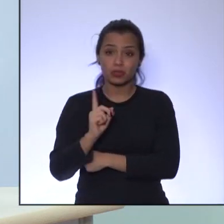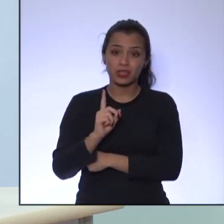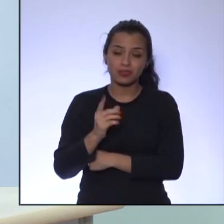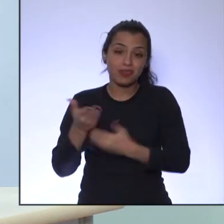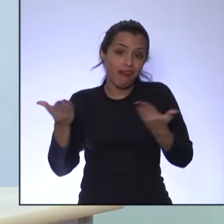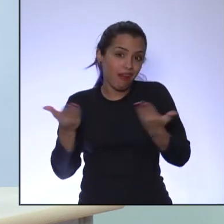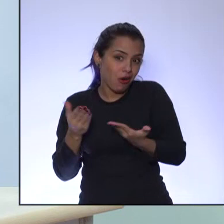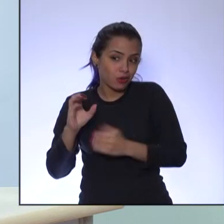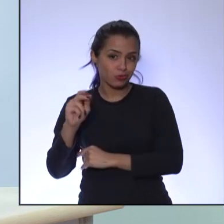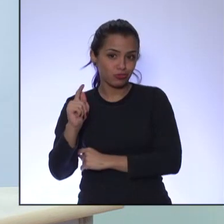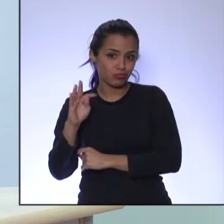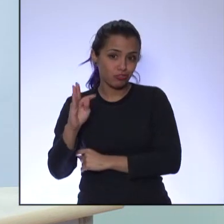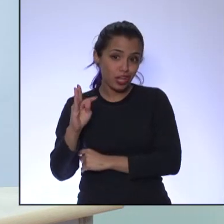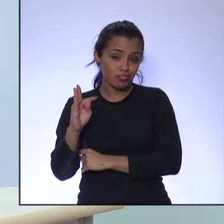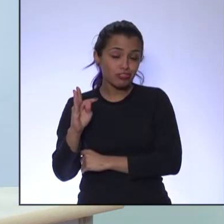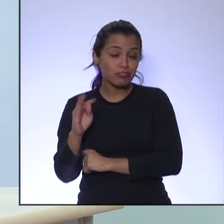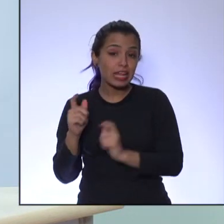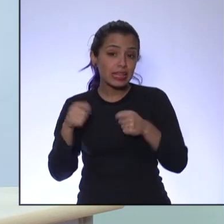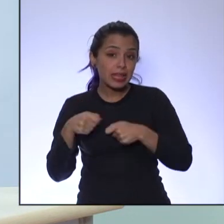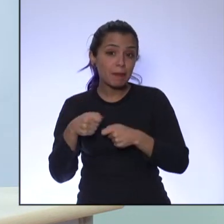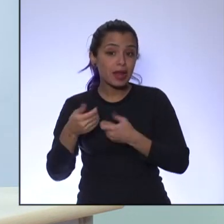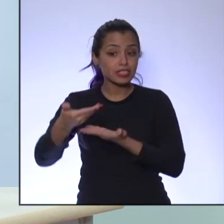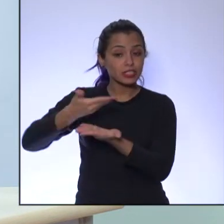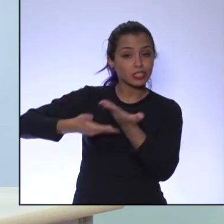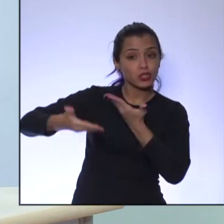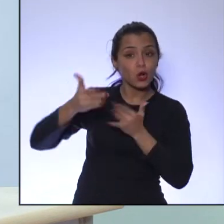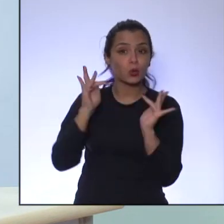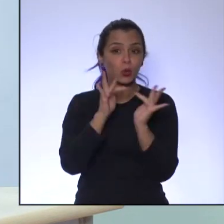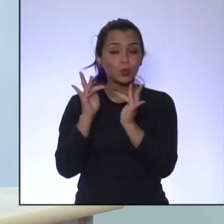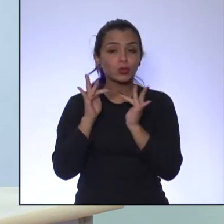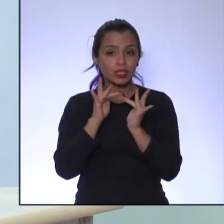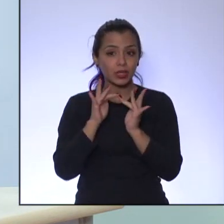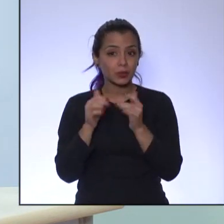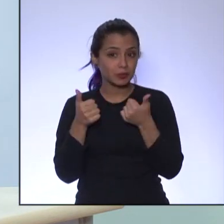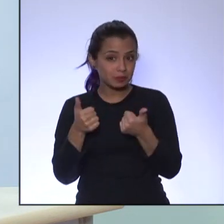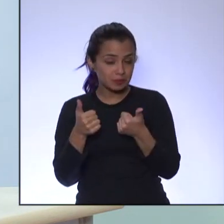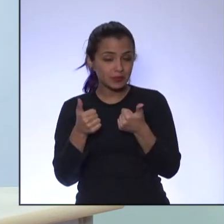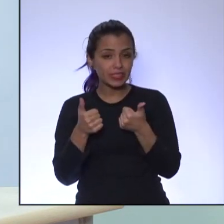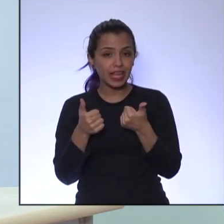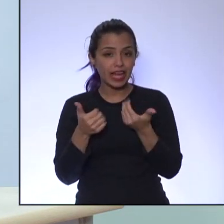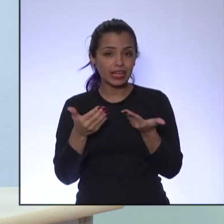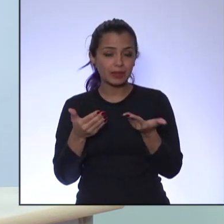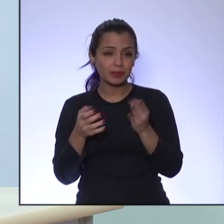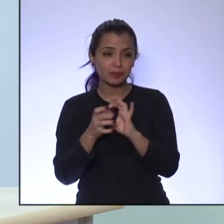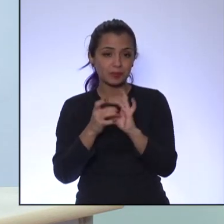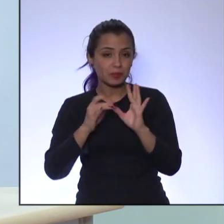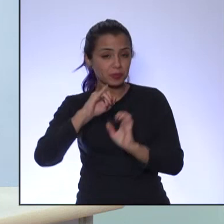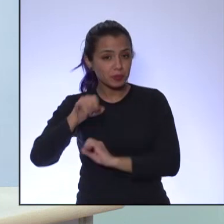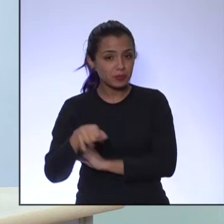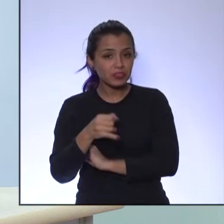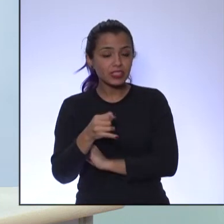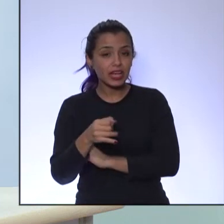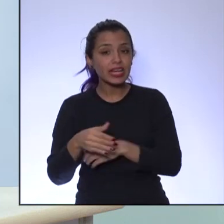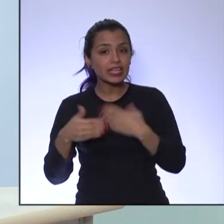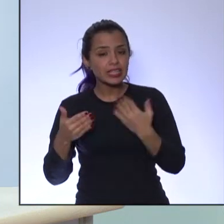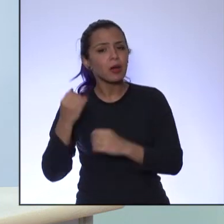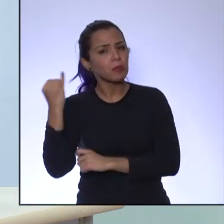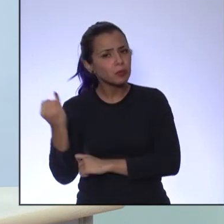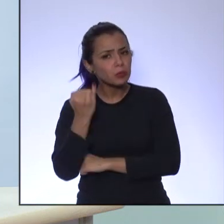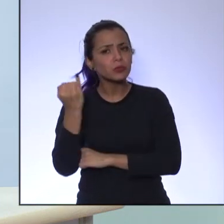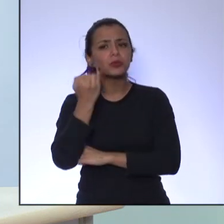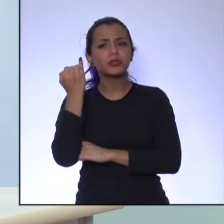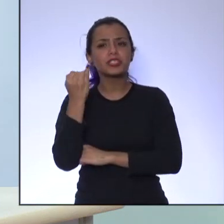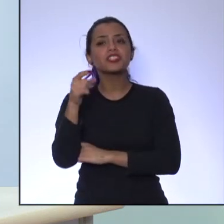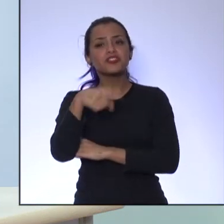Então, esse chat tem esse objetivo, né? De ter esse contato, né? Com vocês. Então, é muito importante